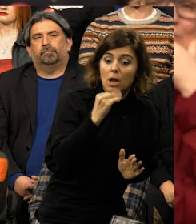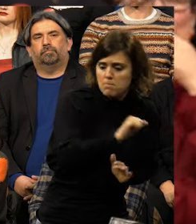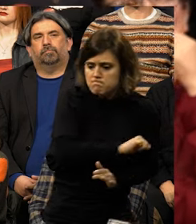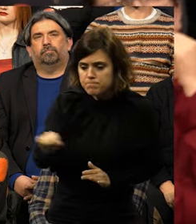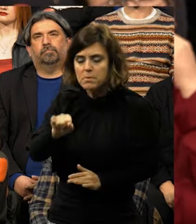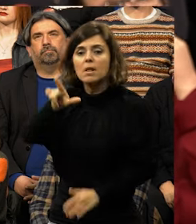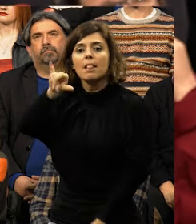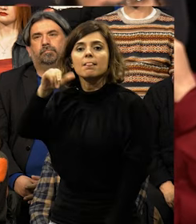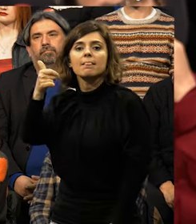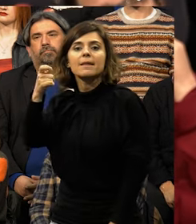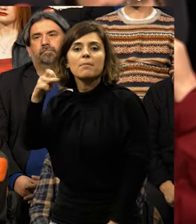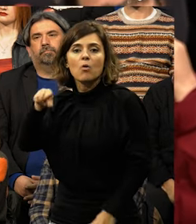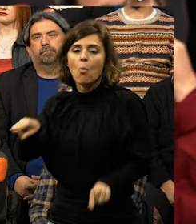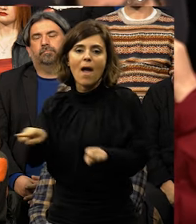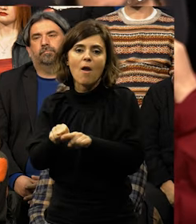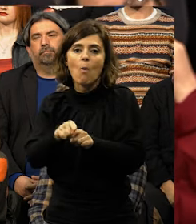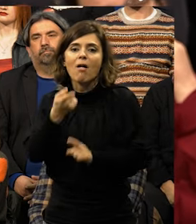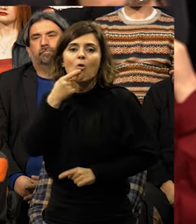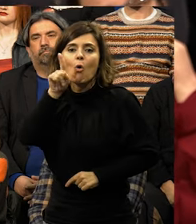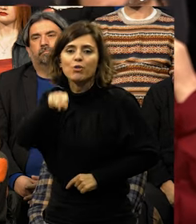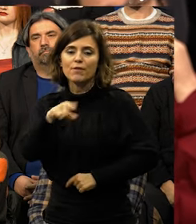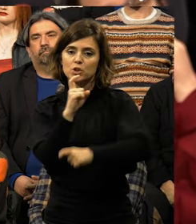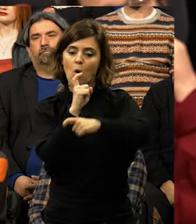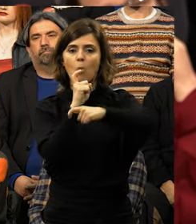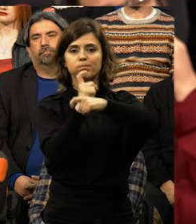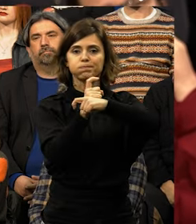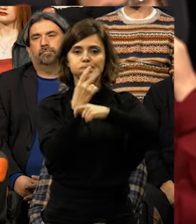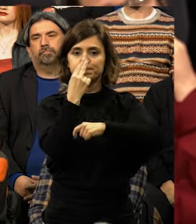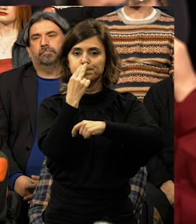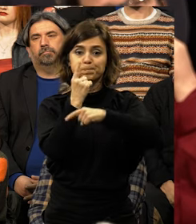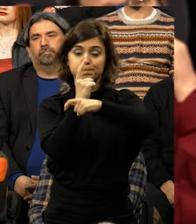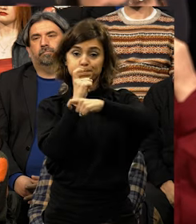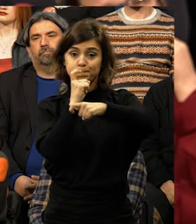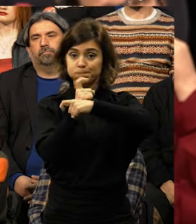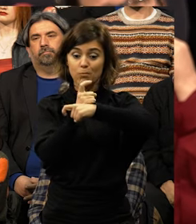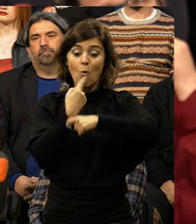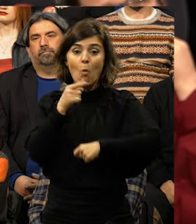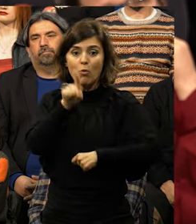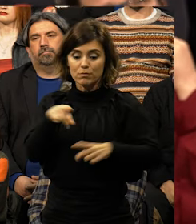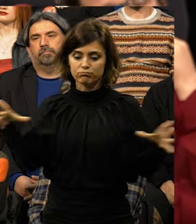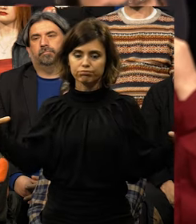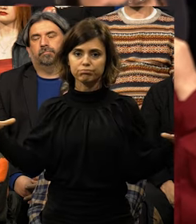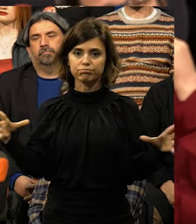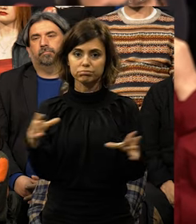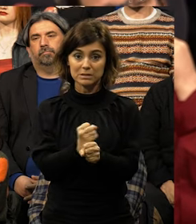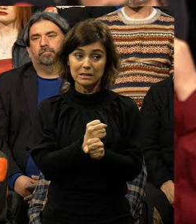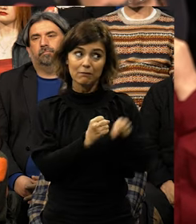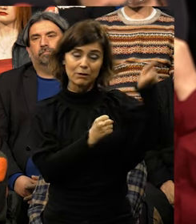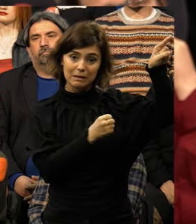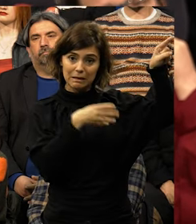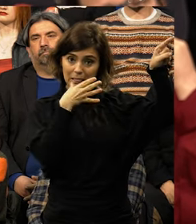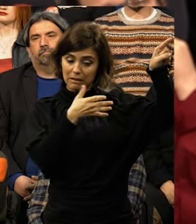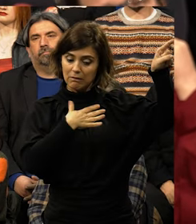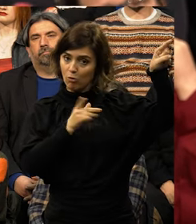Líbano era outro holocausto palavra holocausto foi usada por ele não por mim estou a citá-lo